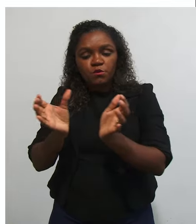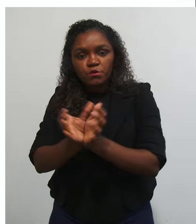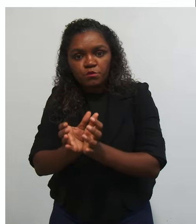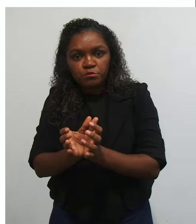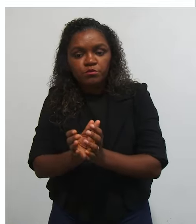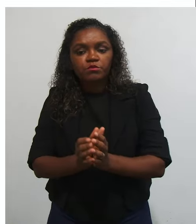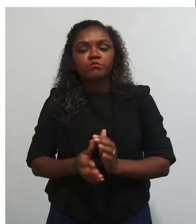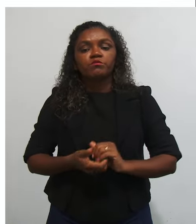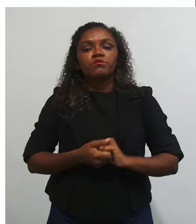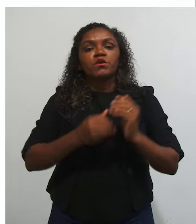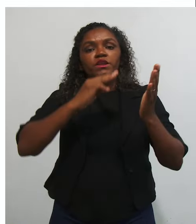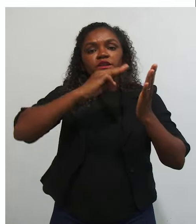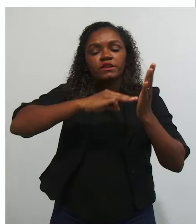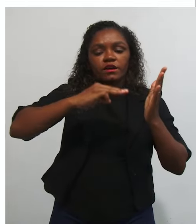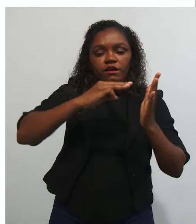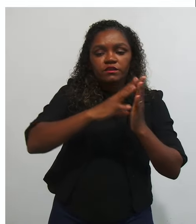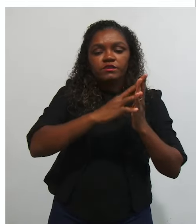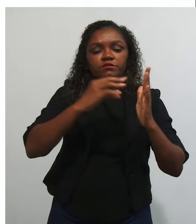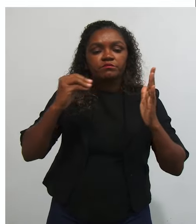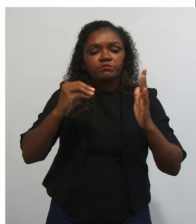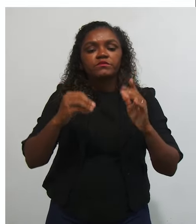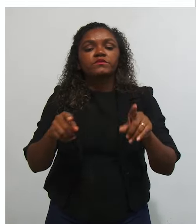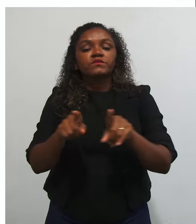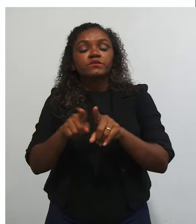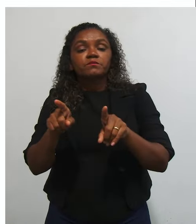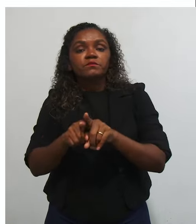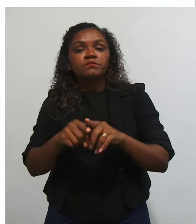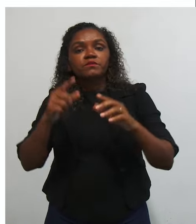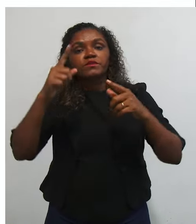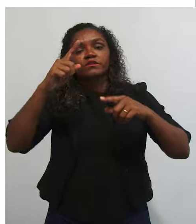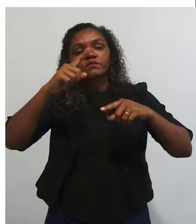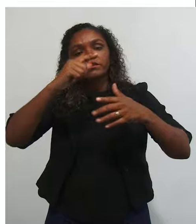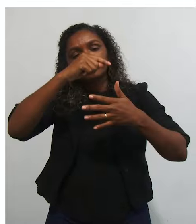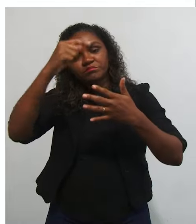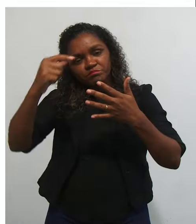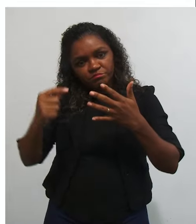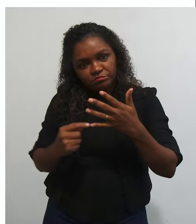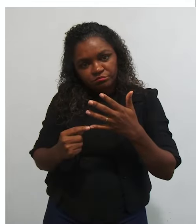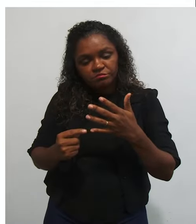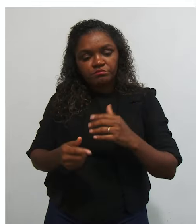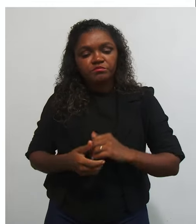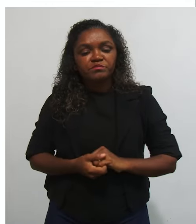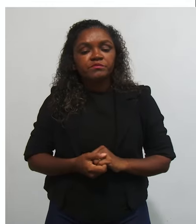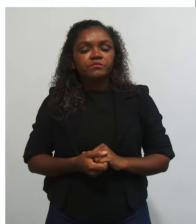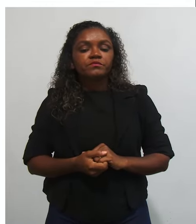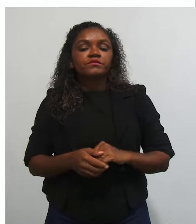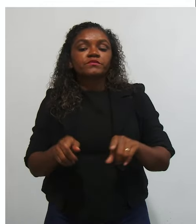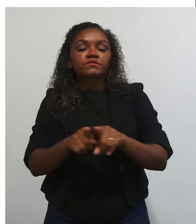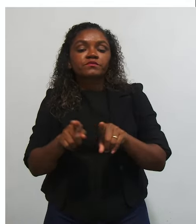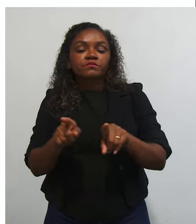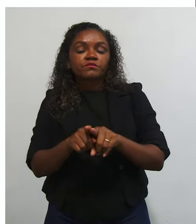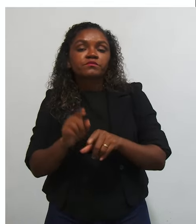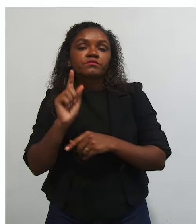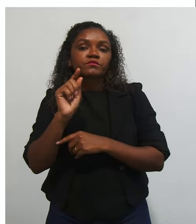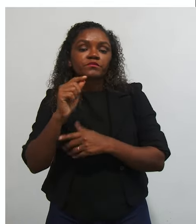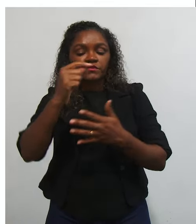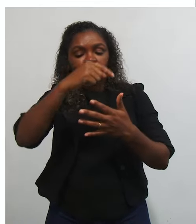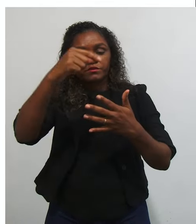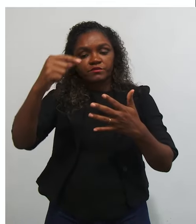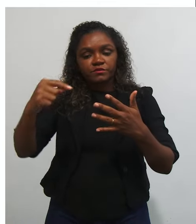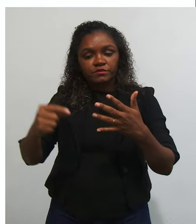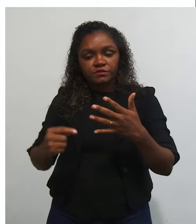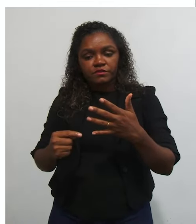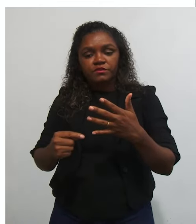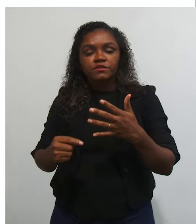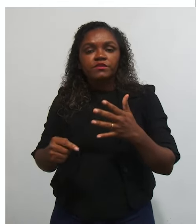grupo, modalidade de aplicação e elemento. Hoje nós temos que o desdobramento do elemento